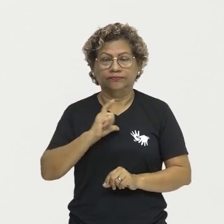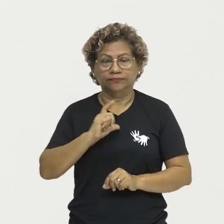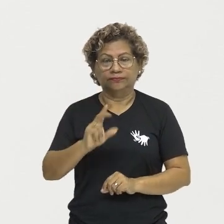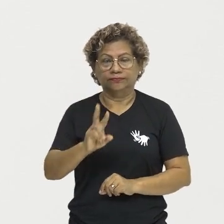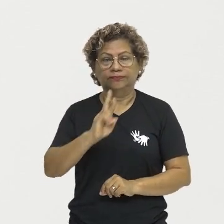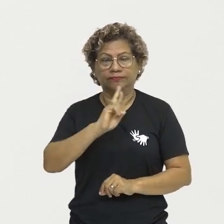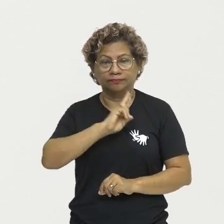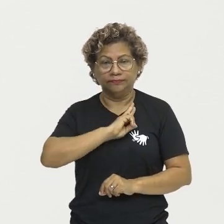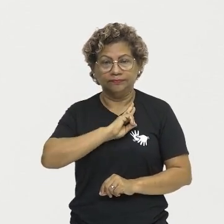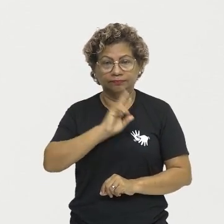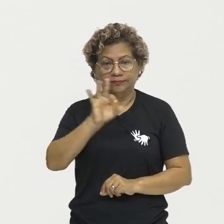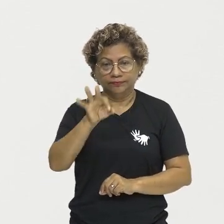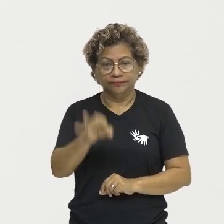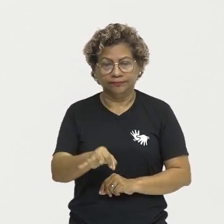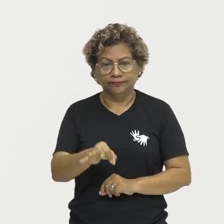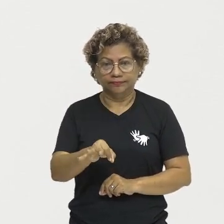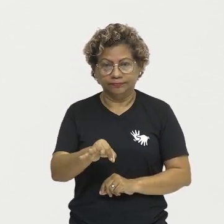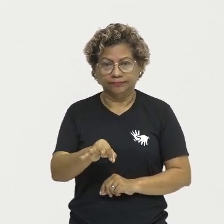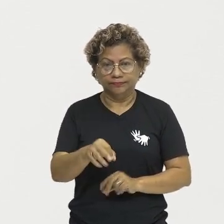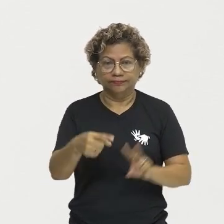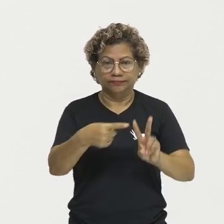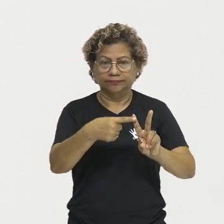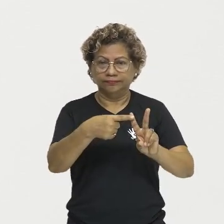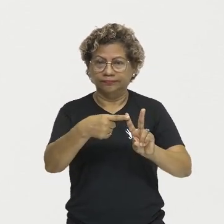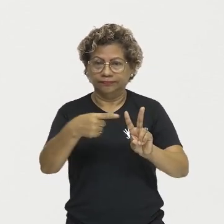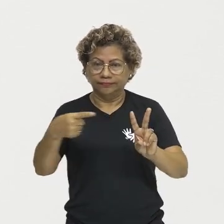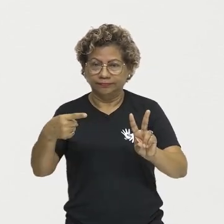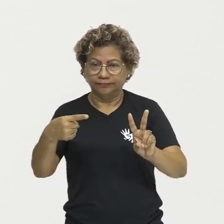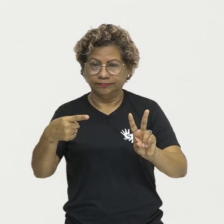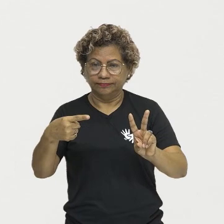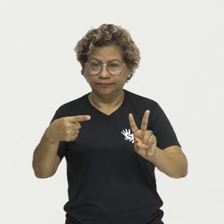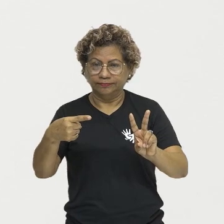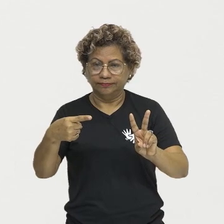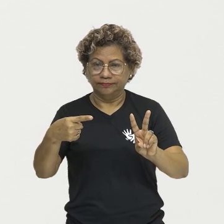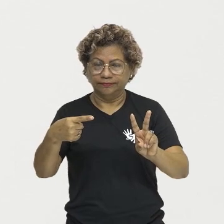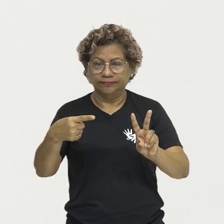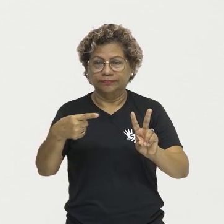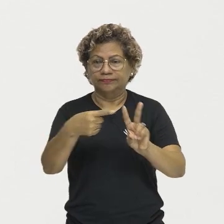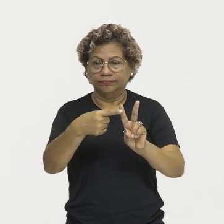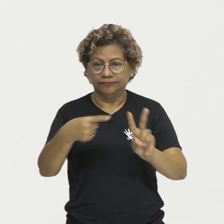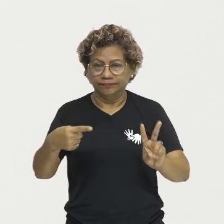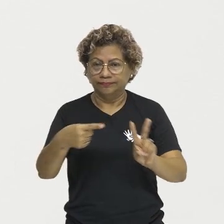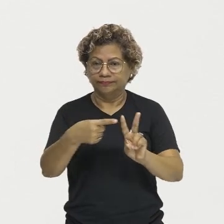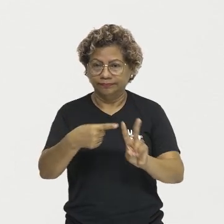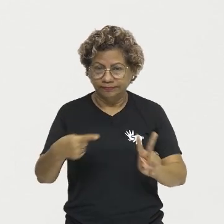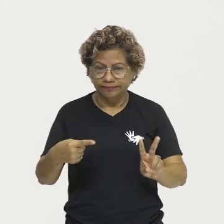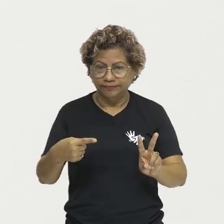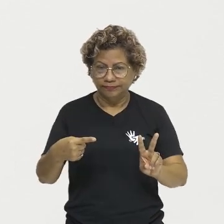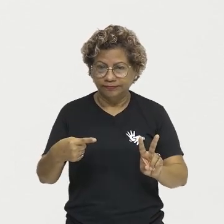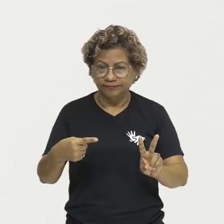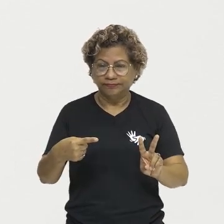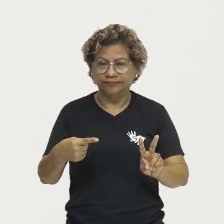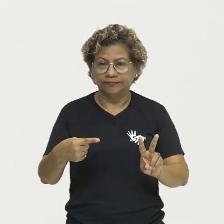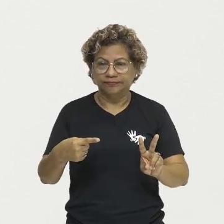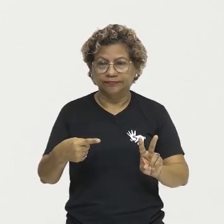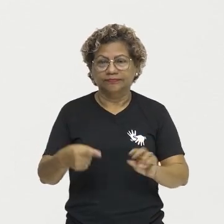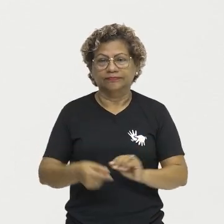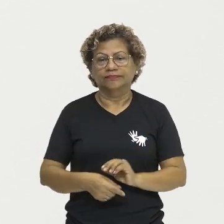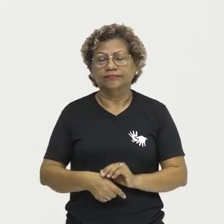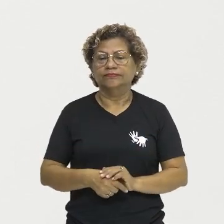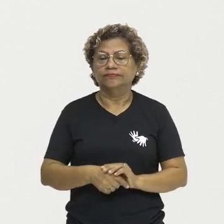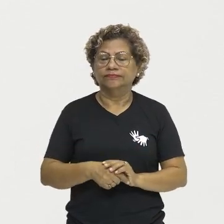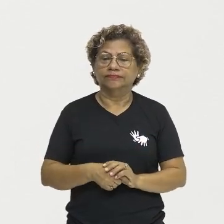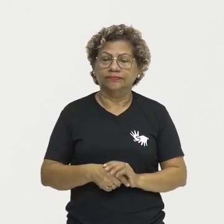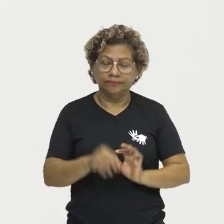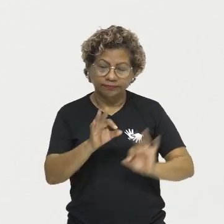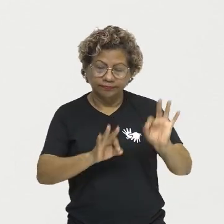força resultante vai ser a raiz quadrada de F1 ao quadrado mais F2 ao quadrado. F1 é 3 e